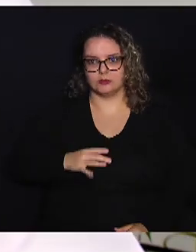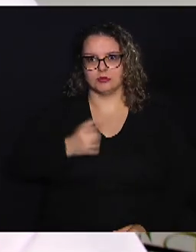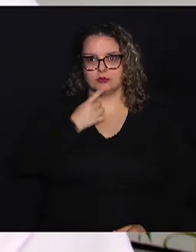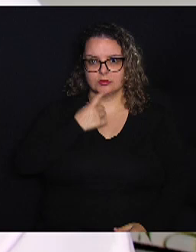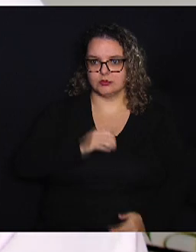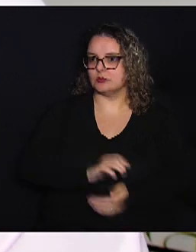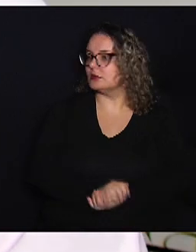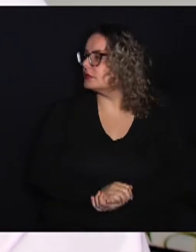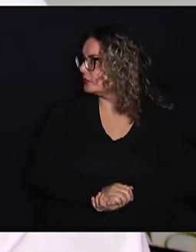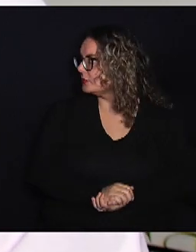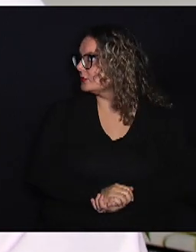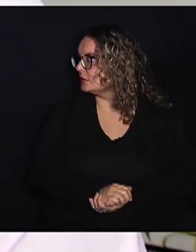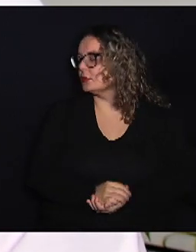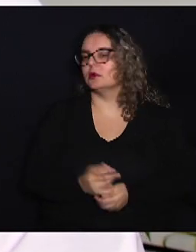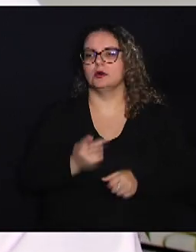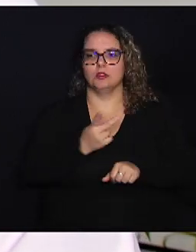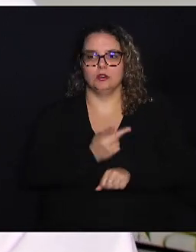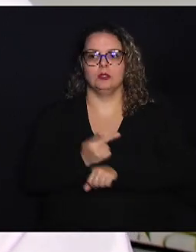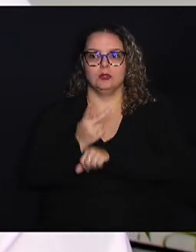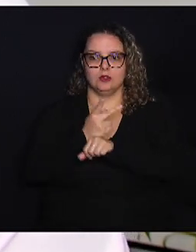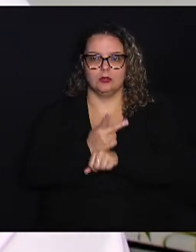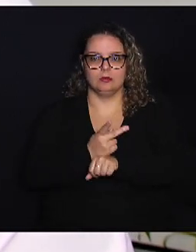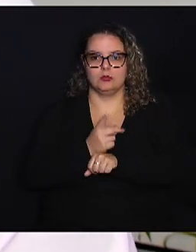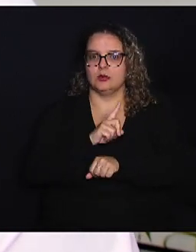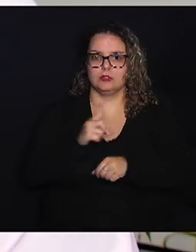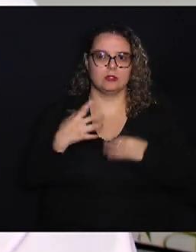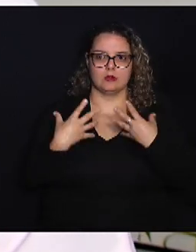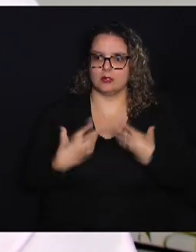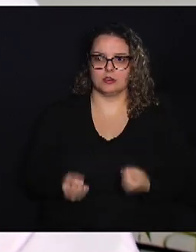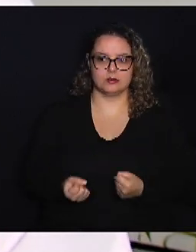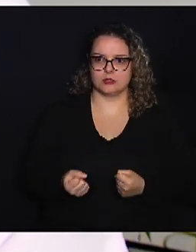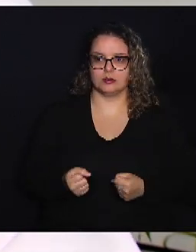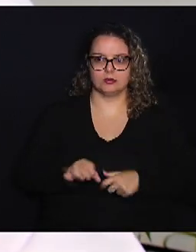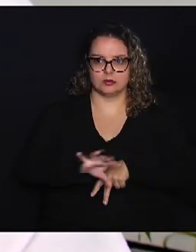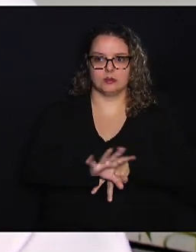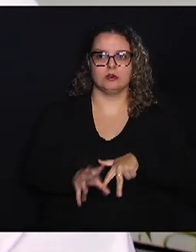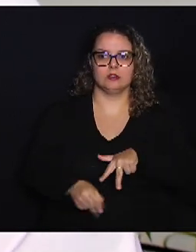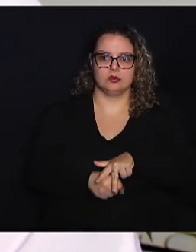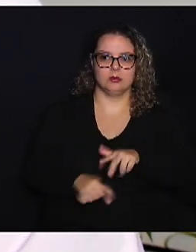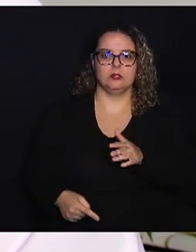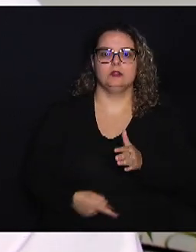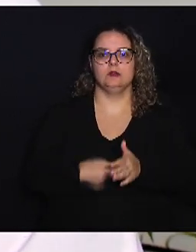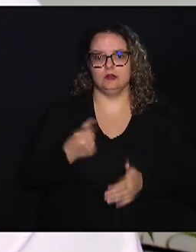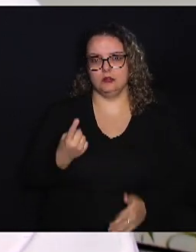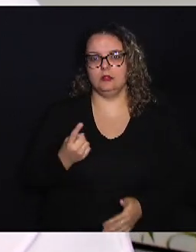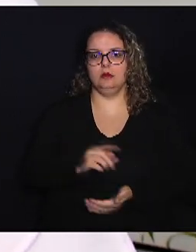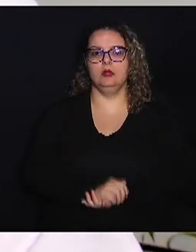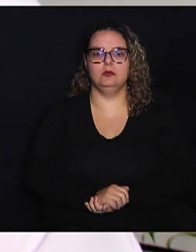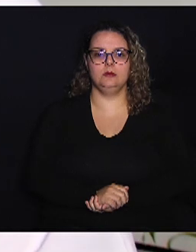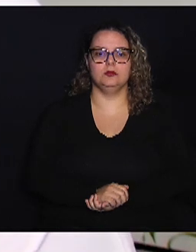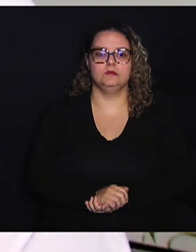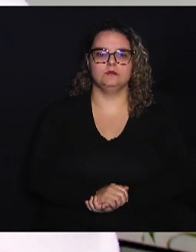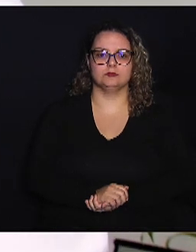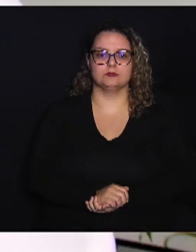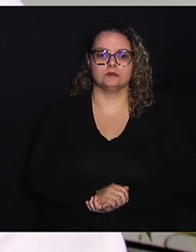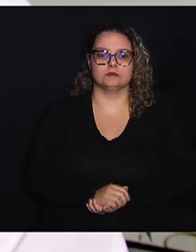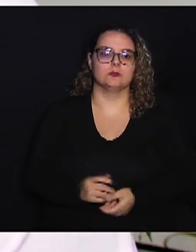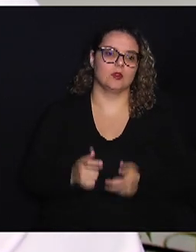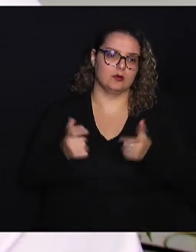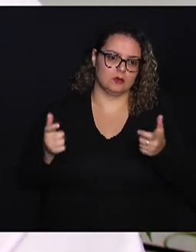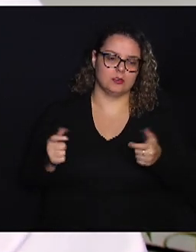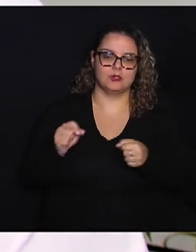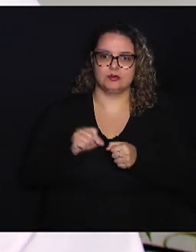O prêmio do Não Aceito Corrupção foi a primeira né? O primeiro grande feito, a